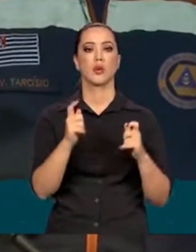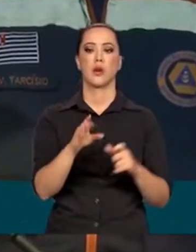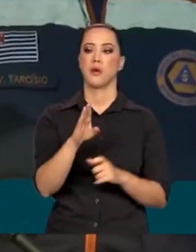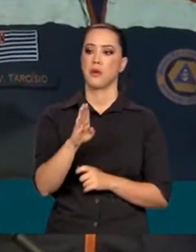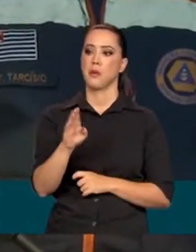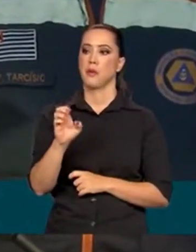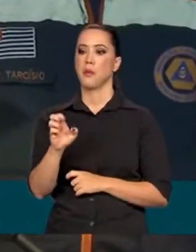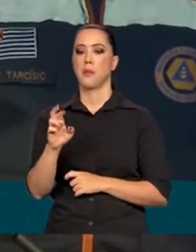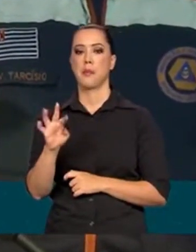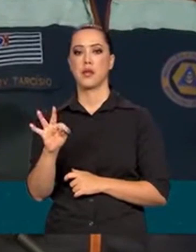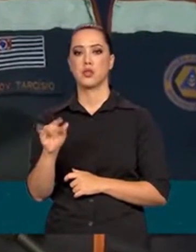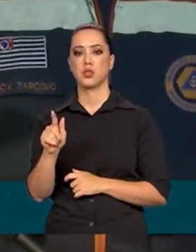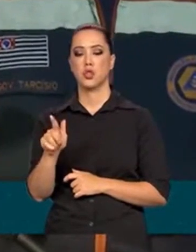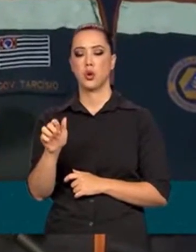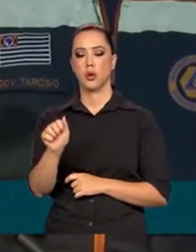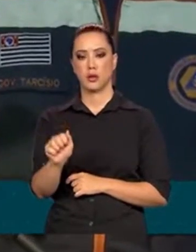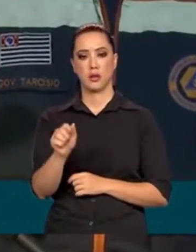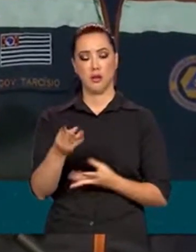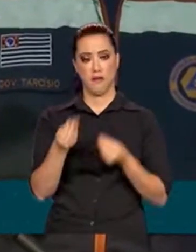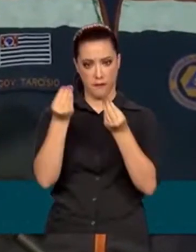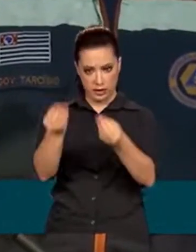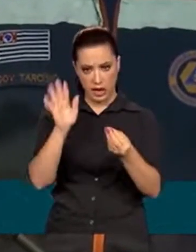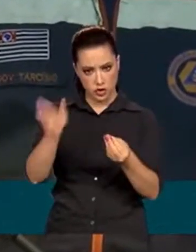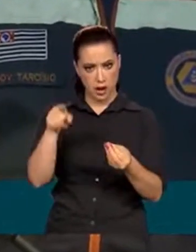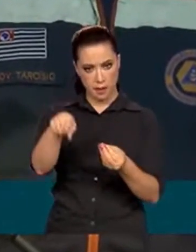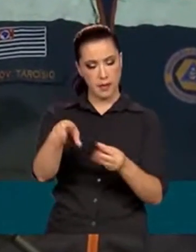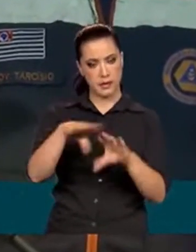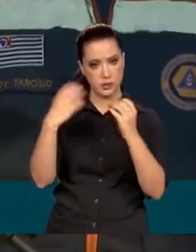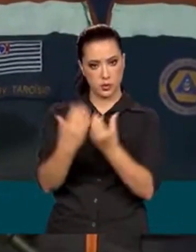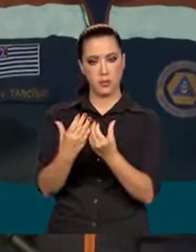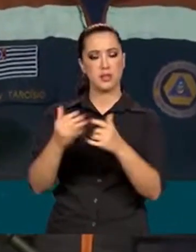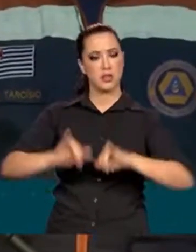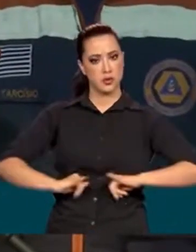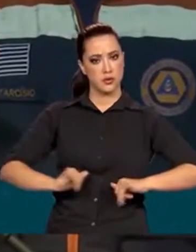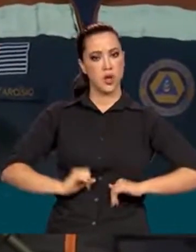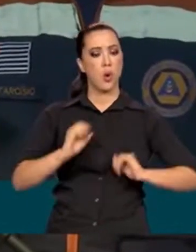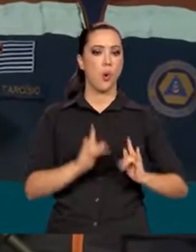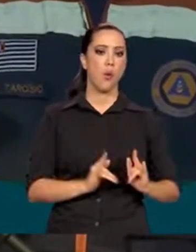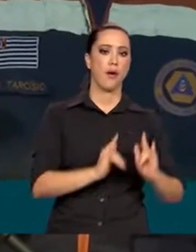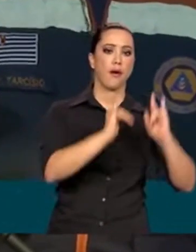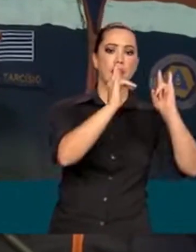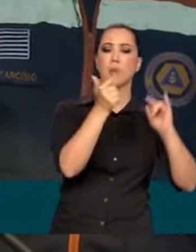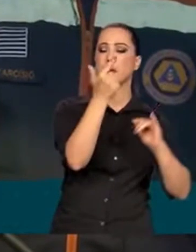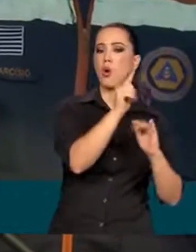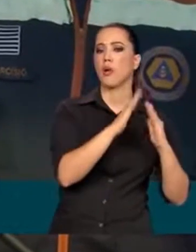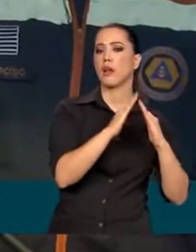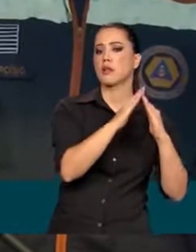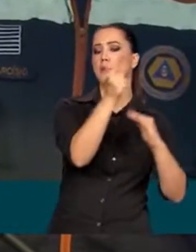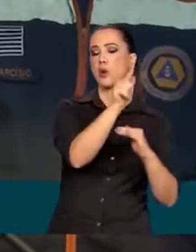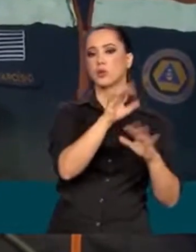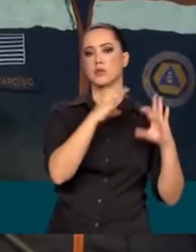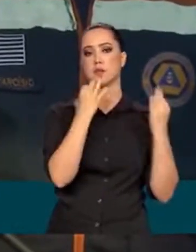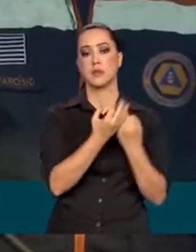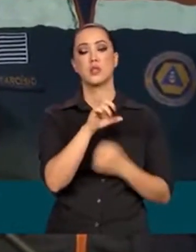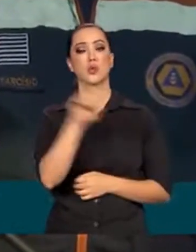para essas famílias dessas comunidades que foram atingidas ou são imóveis para outras famílias? E a partir de